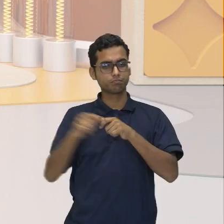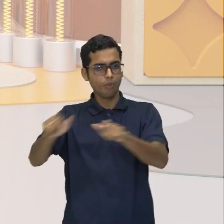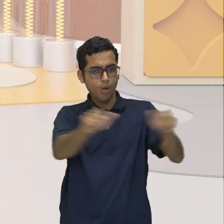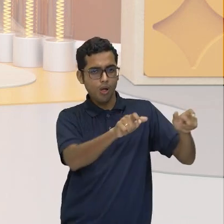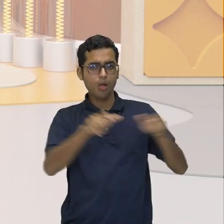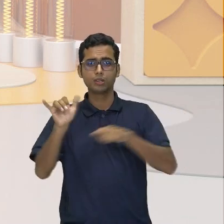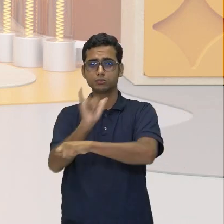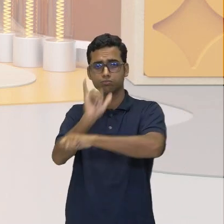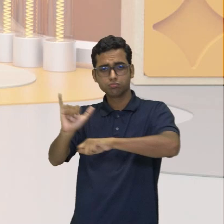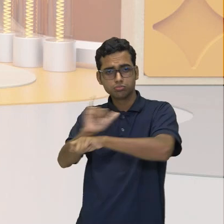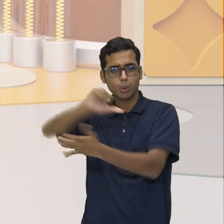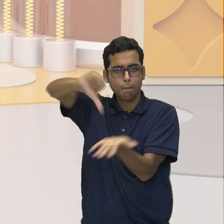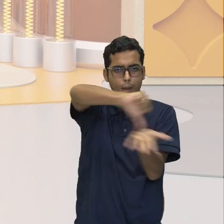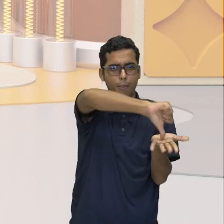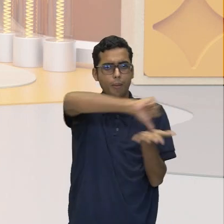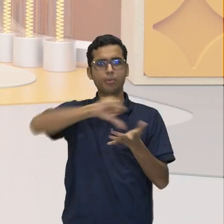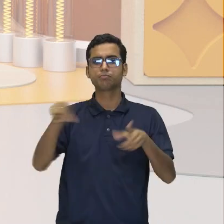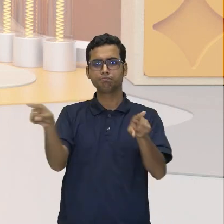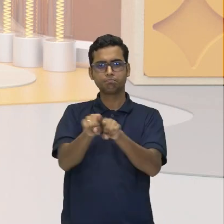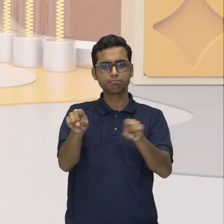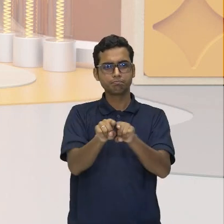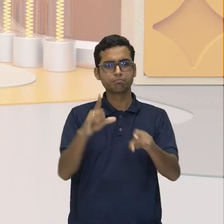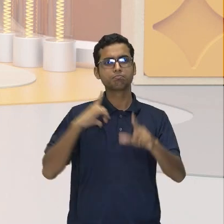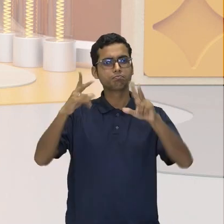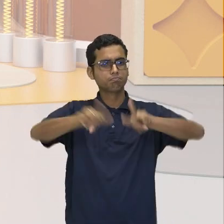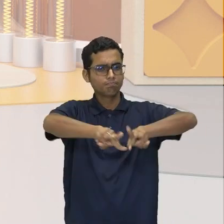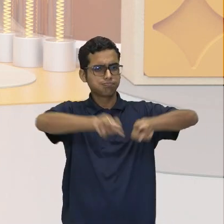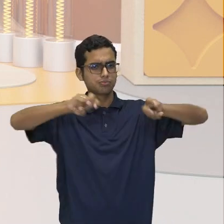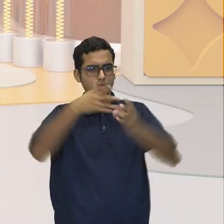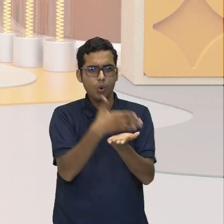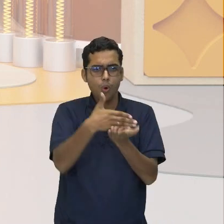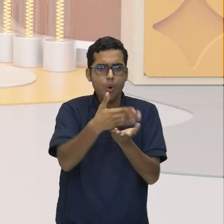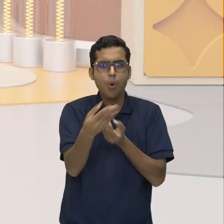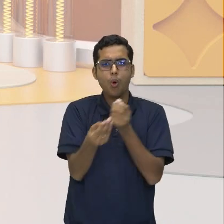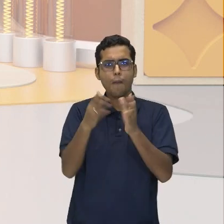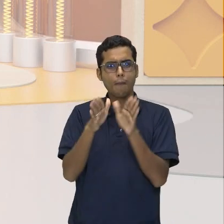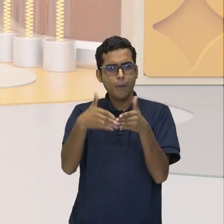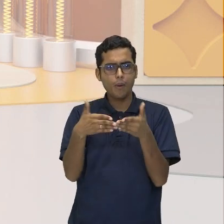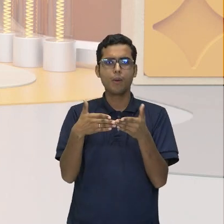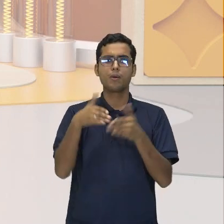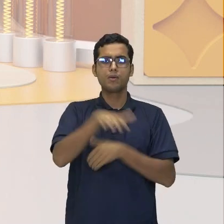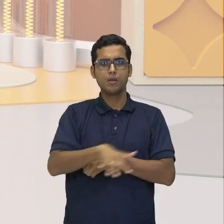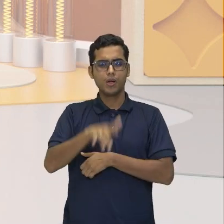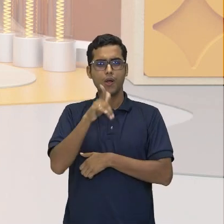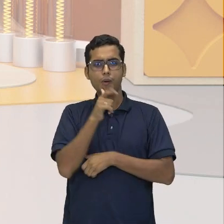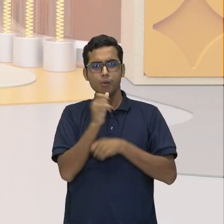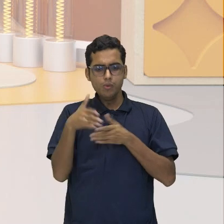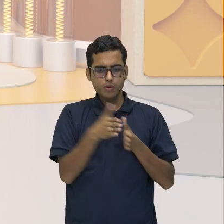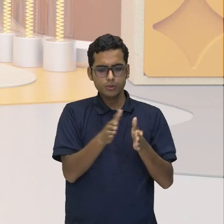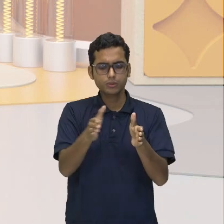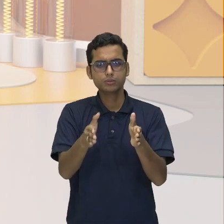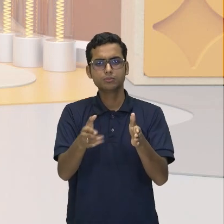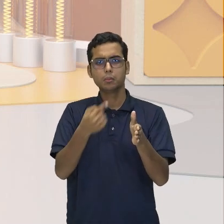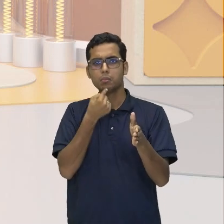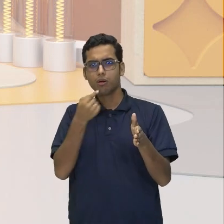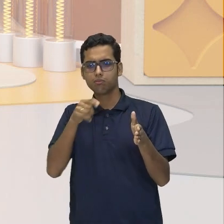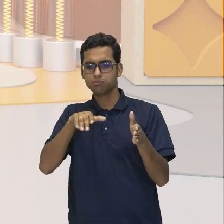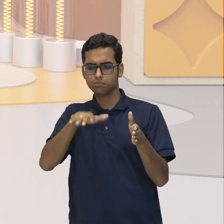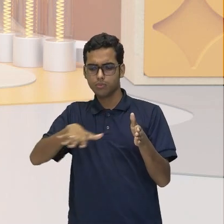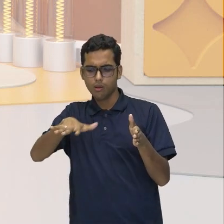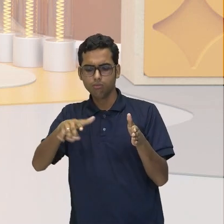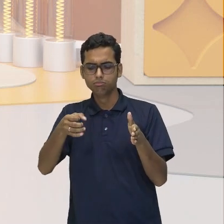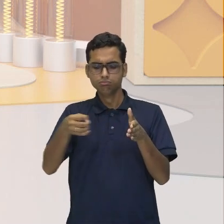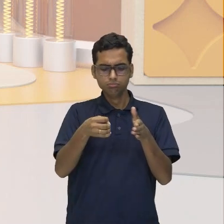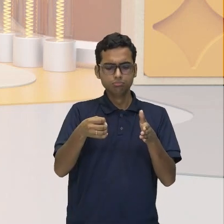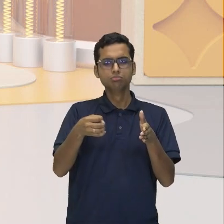territórios estratégicos. A exploração inicial, ela concentrou-se principalmente